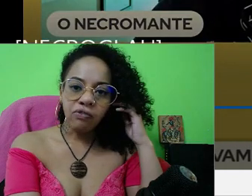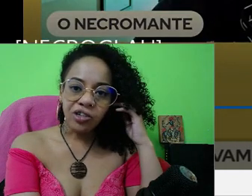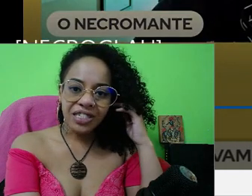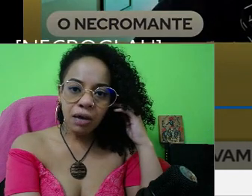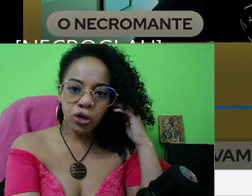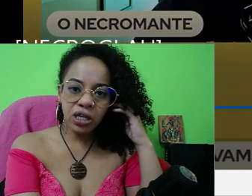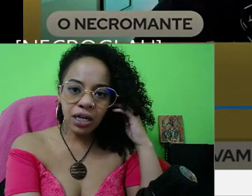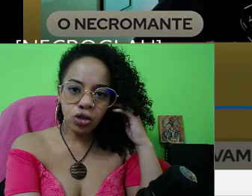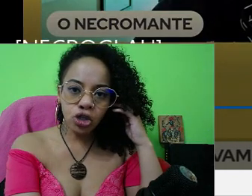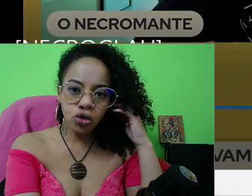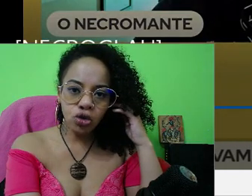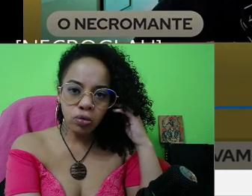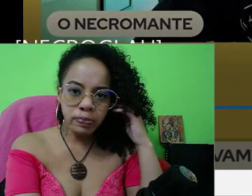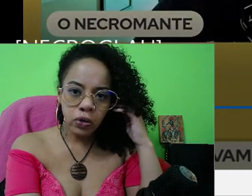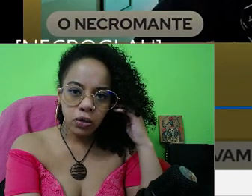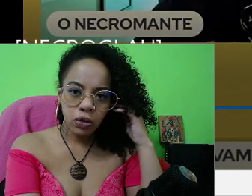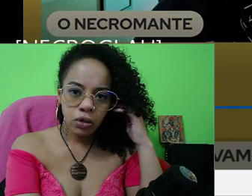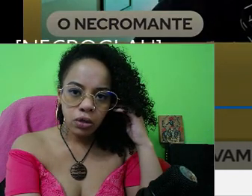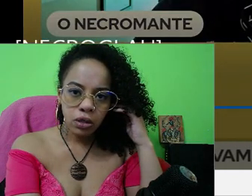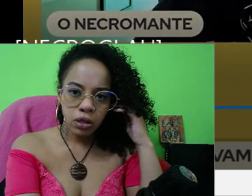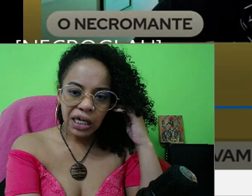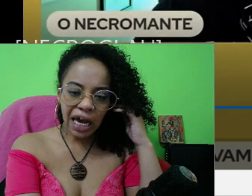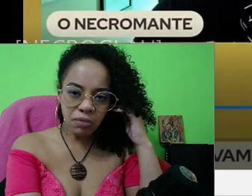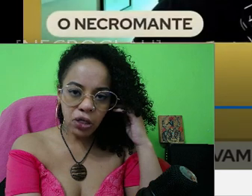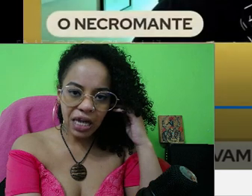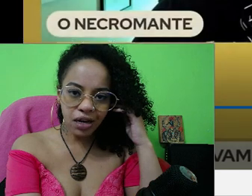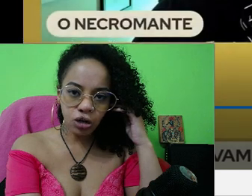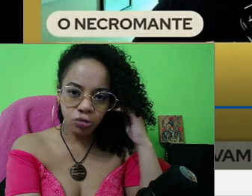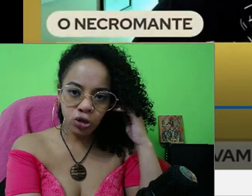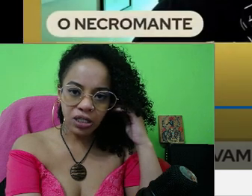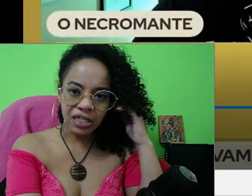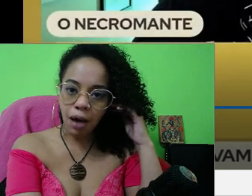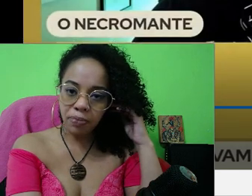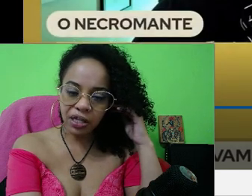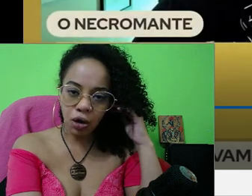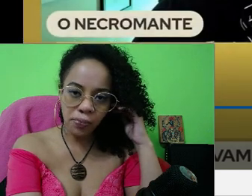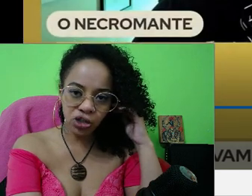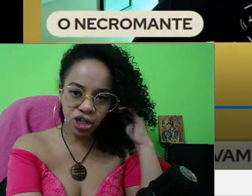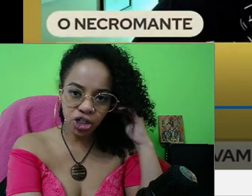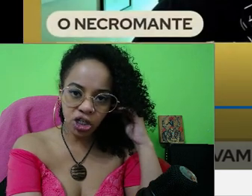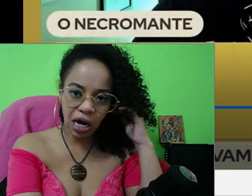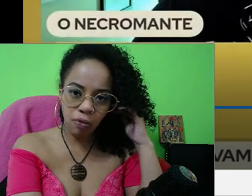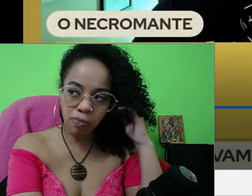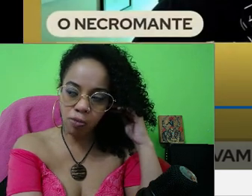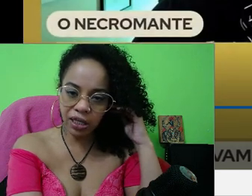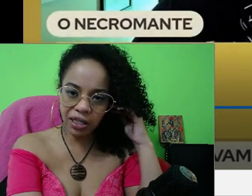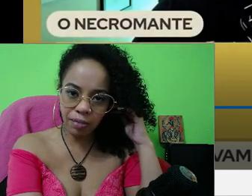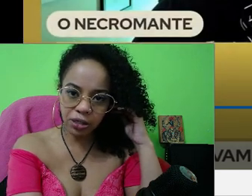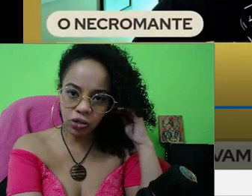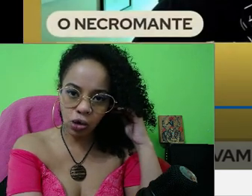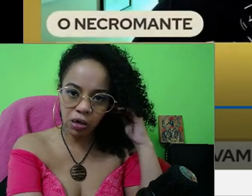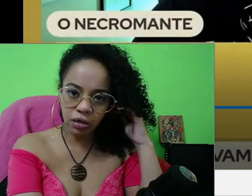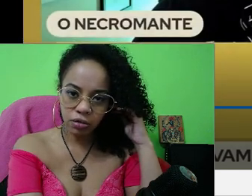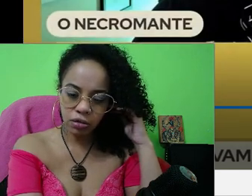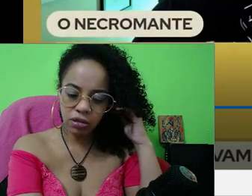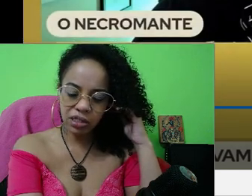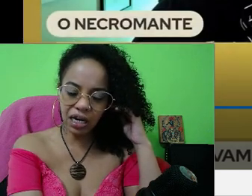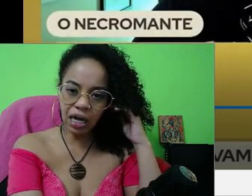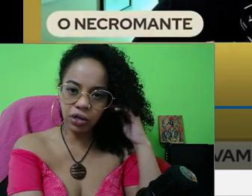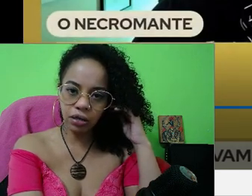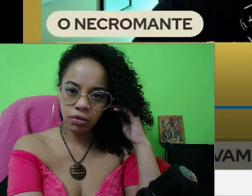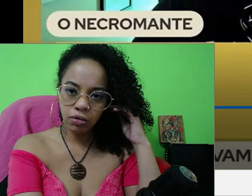você é moderador do grupo quem modera grupo de WhatsApp tem o poder de tirar ou manter a pessoa